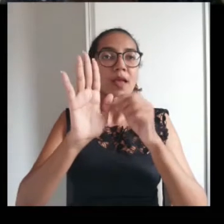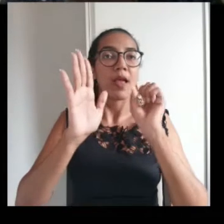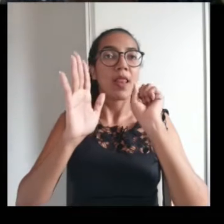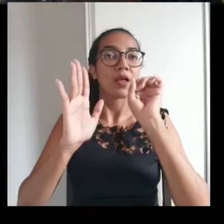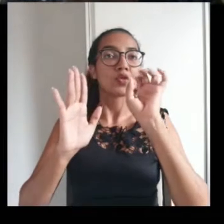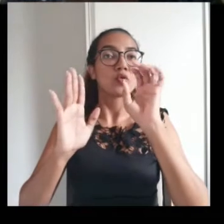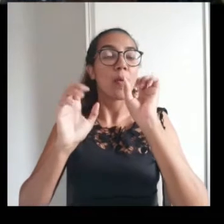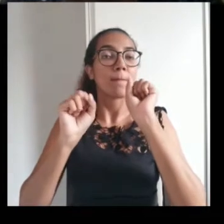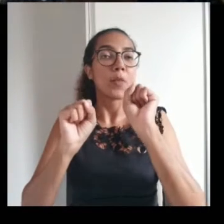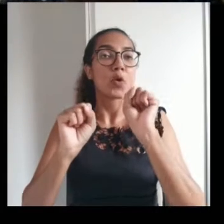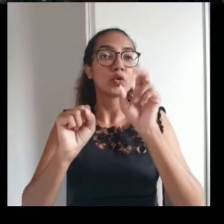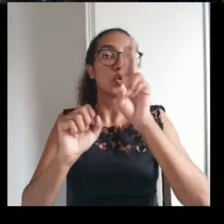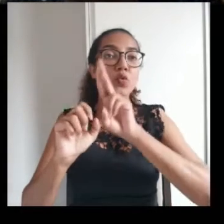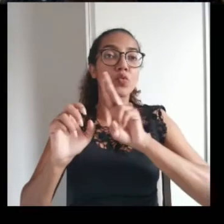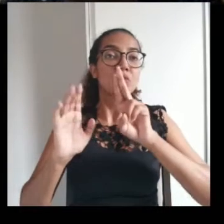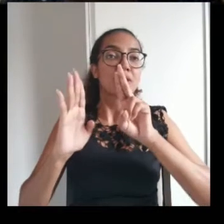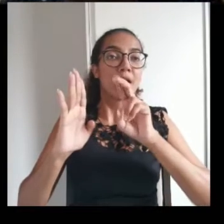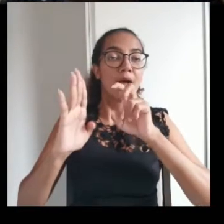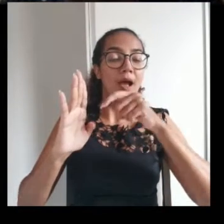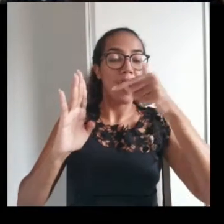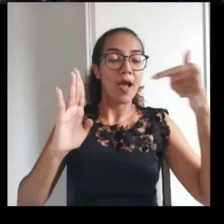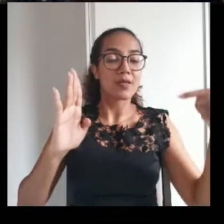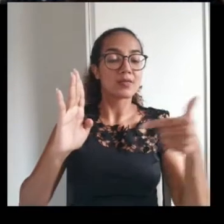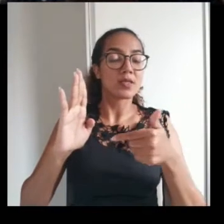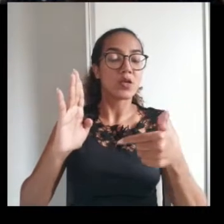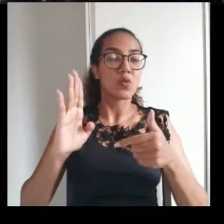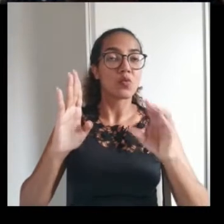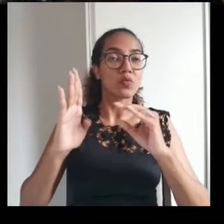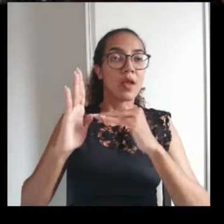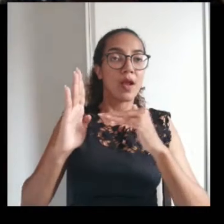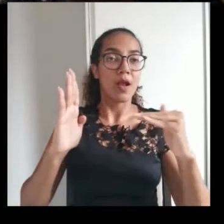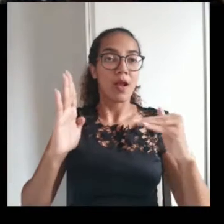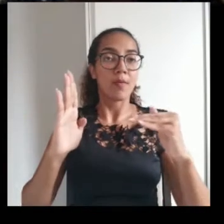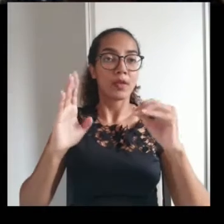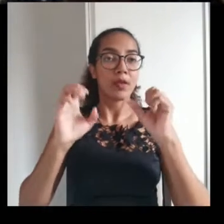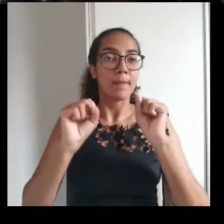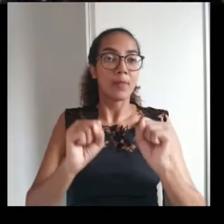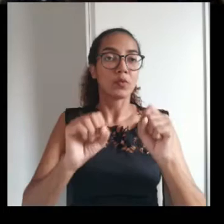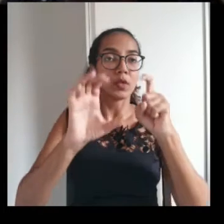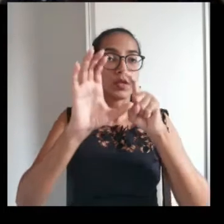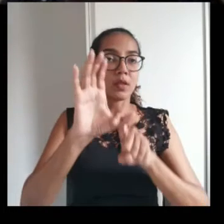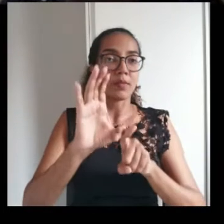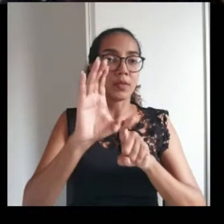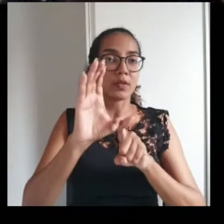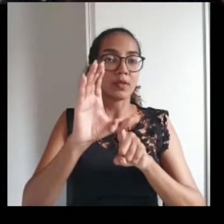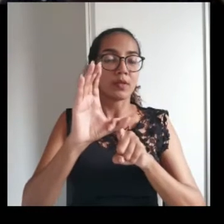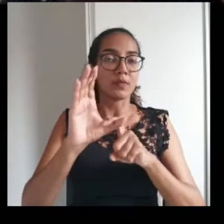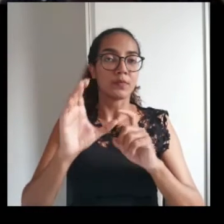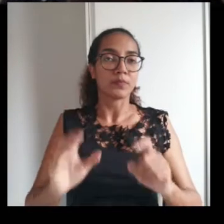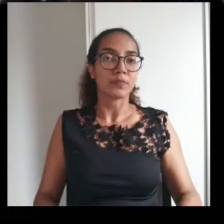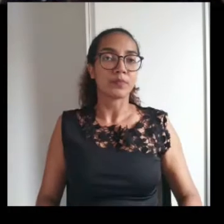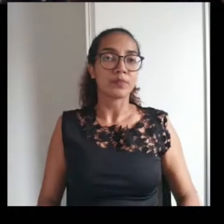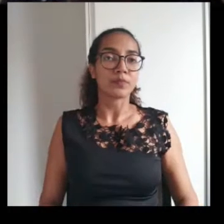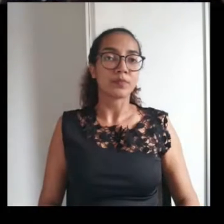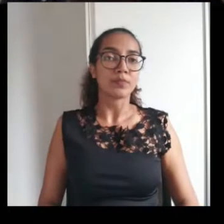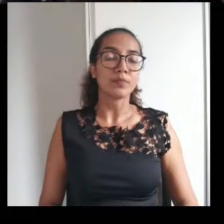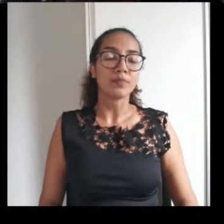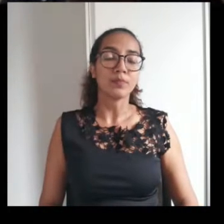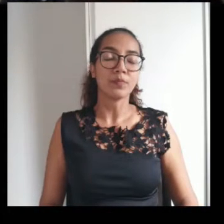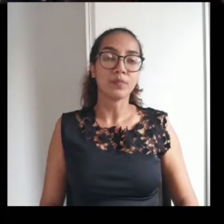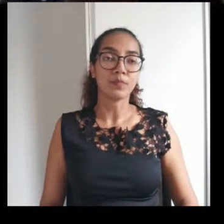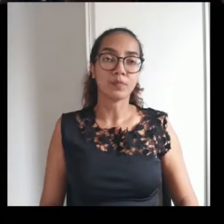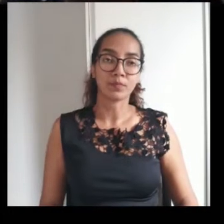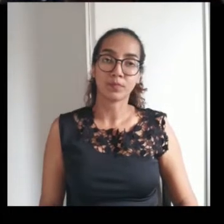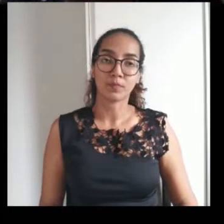No caso, a camada de negócios, né? Aqui está negócios. Né? Tá ruim aqui de visualizar, mas eu vou ter um slide com